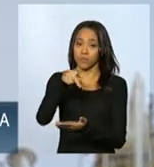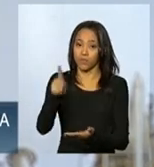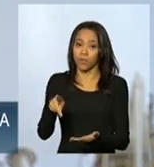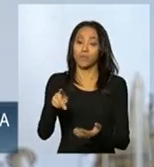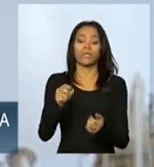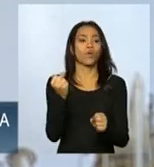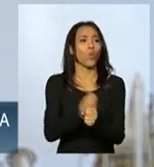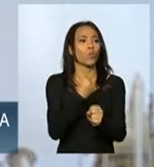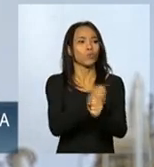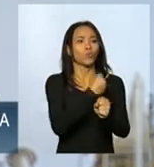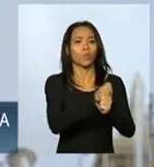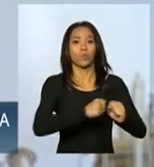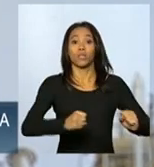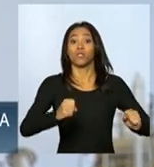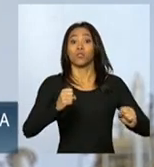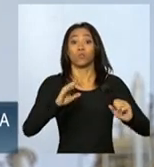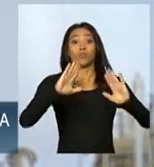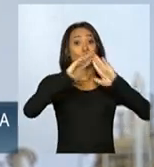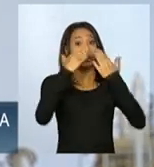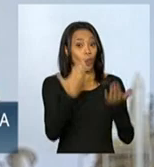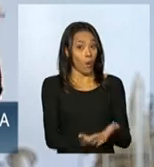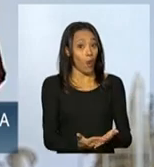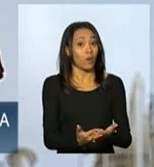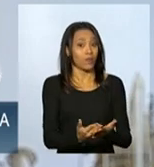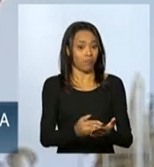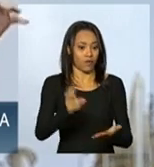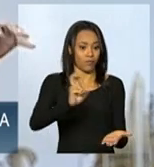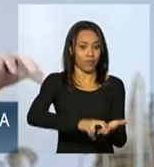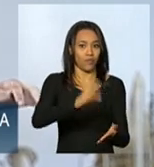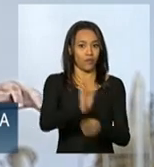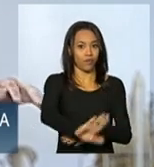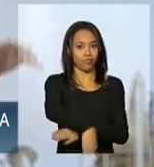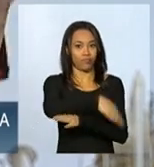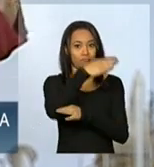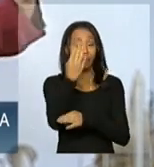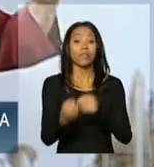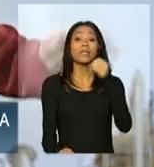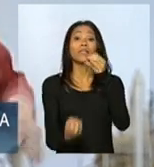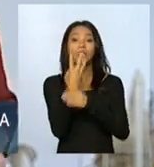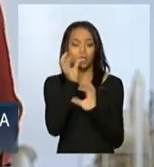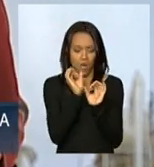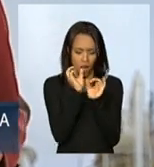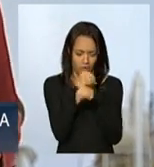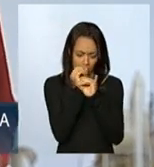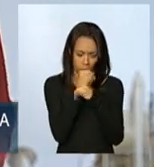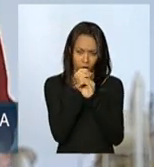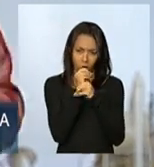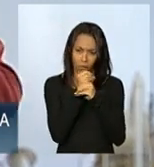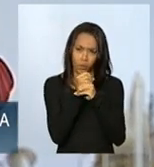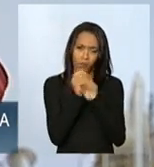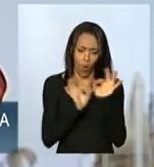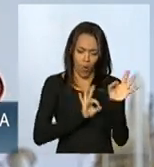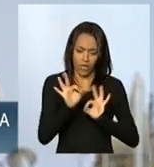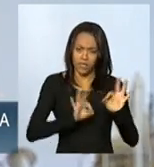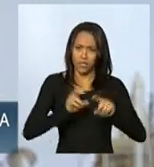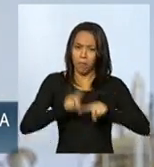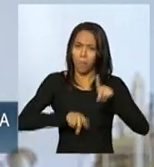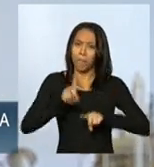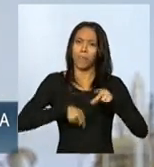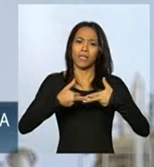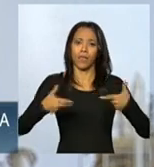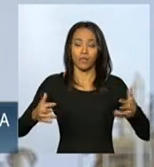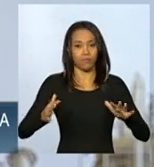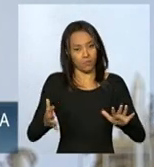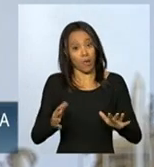fazendo escolas para aguentar 2 turnos, criando laboratórios, montando os equipamentos. Aí vocês podiam